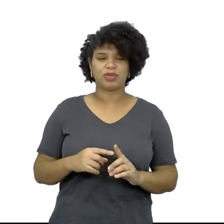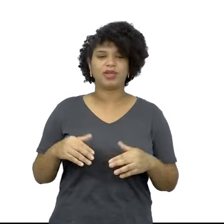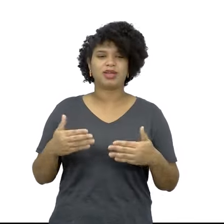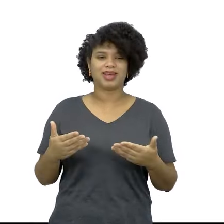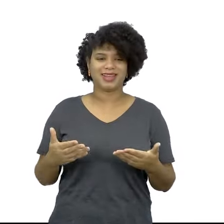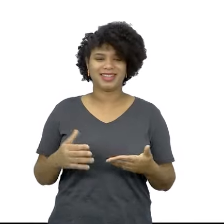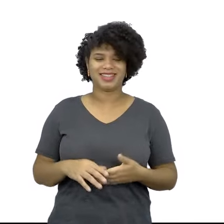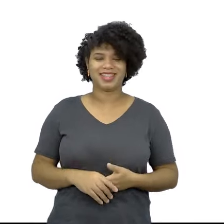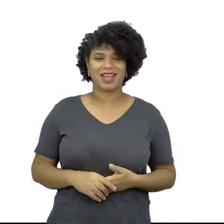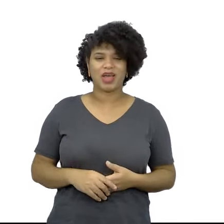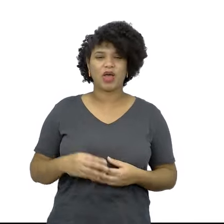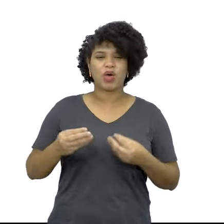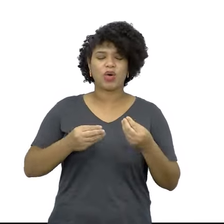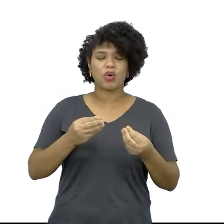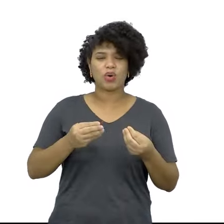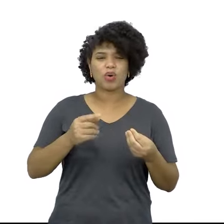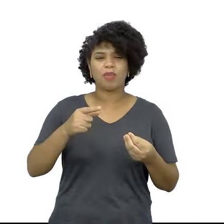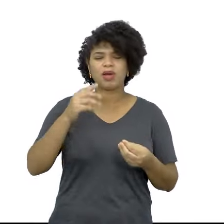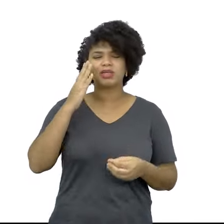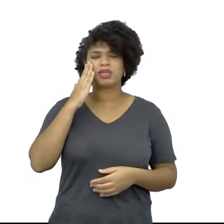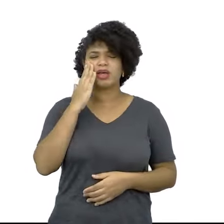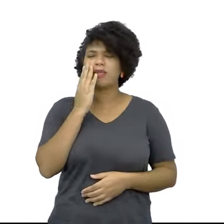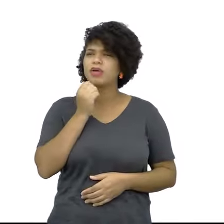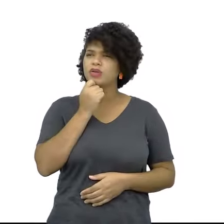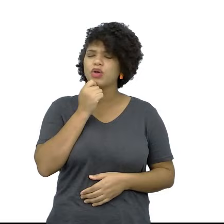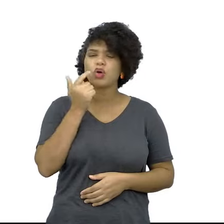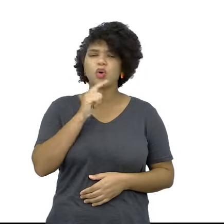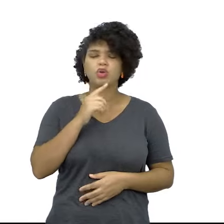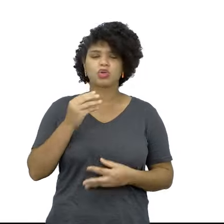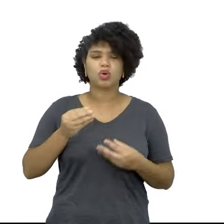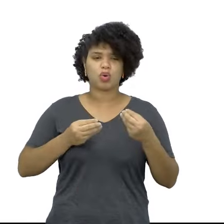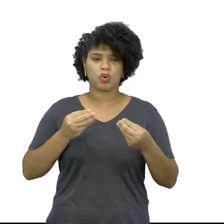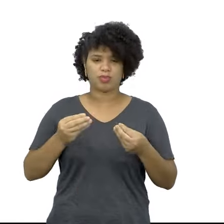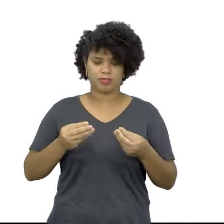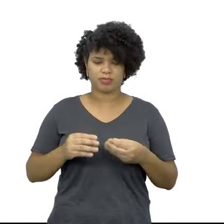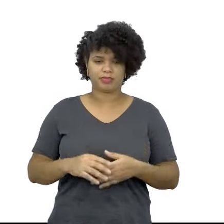Então, percebam que tudo isso está posto aí